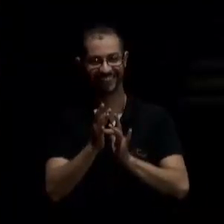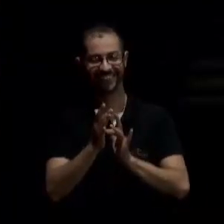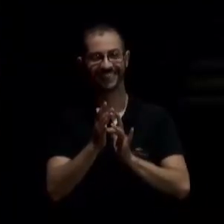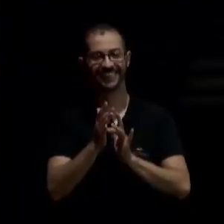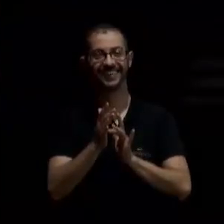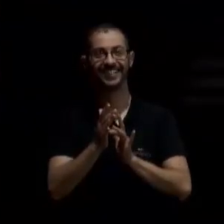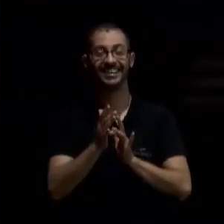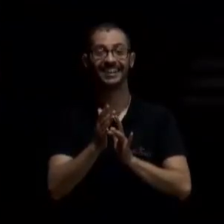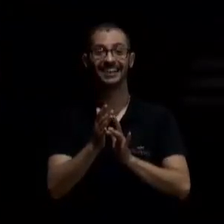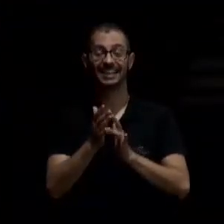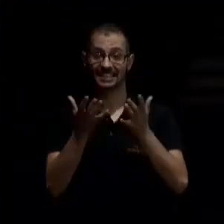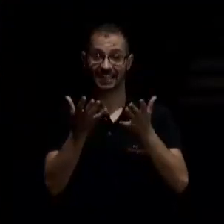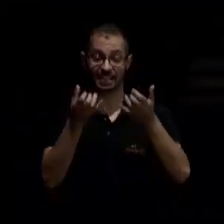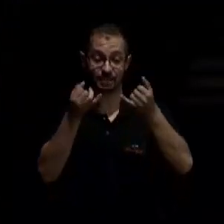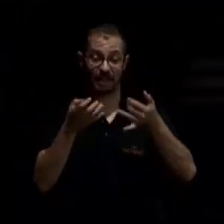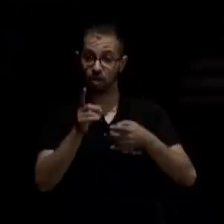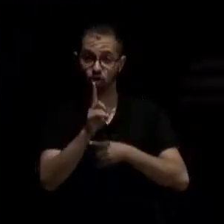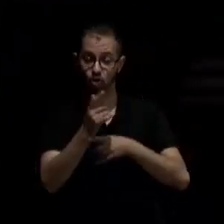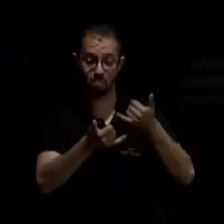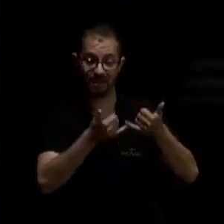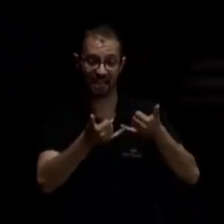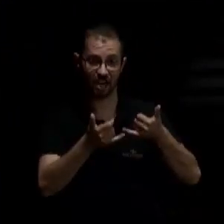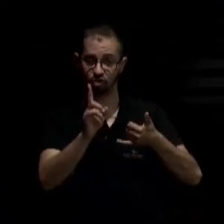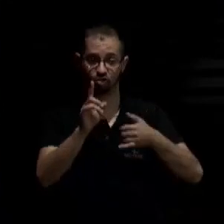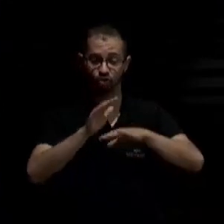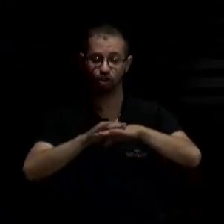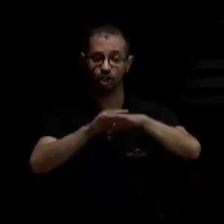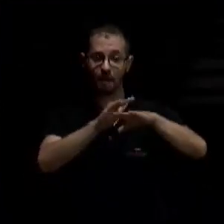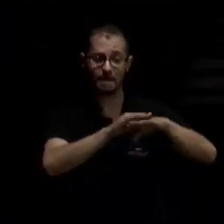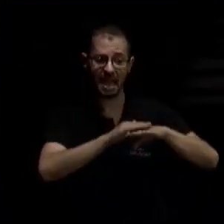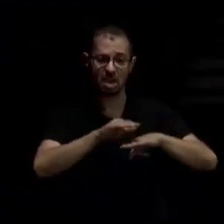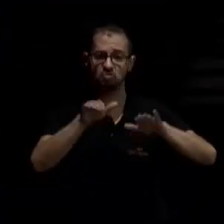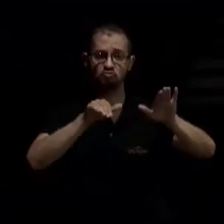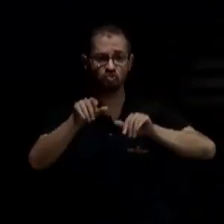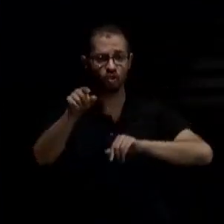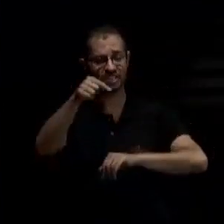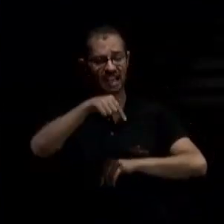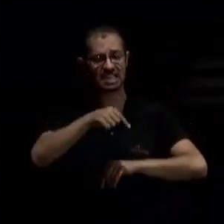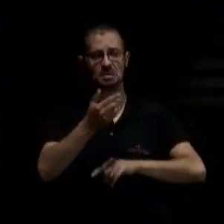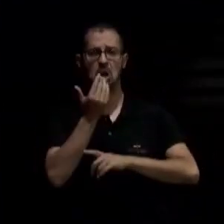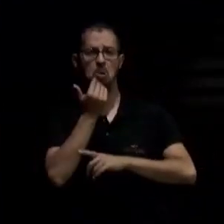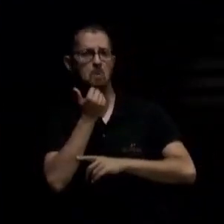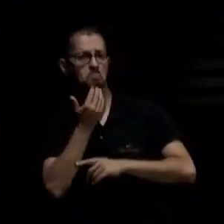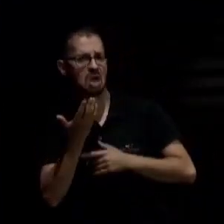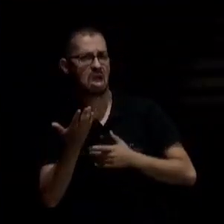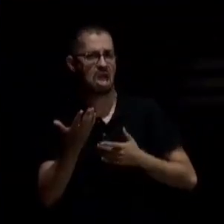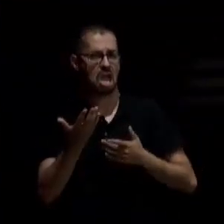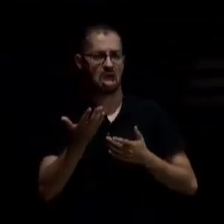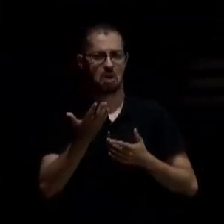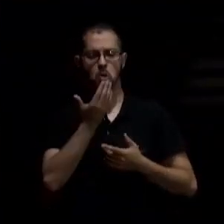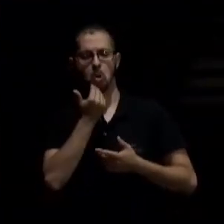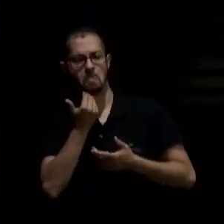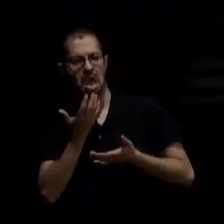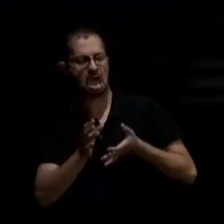seguinte: eu não estou brincando com vocês. Eu não chamei vocês para um piquenique, para um